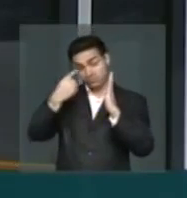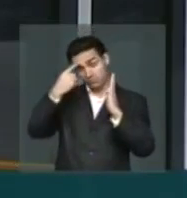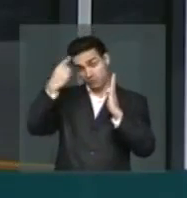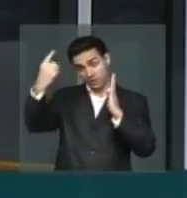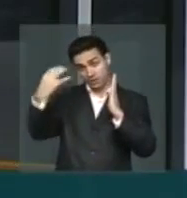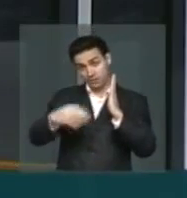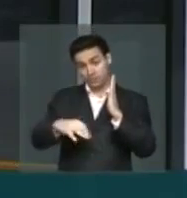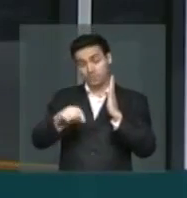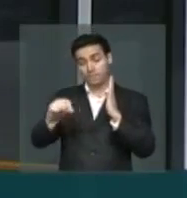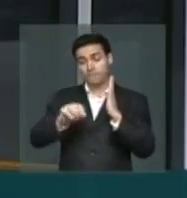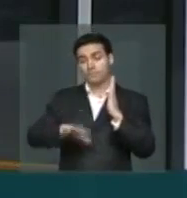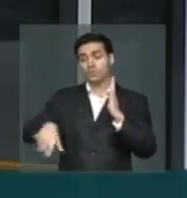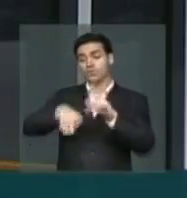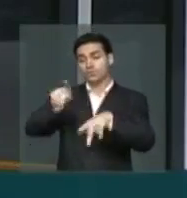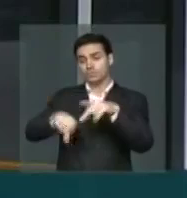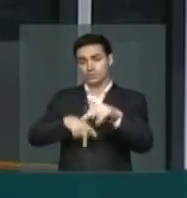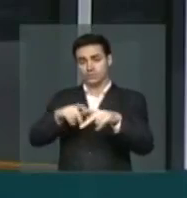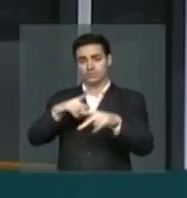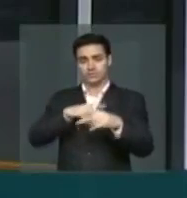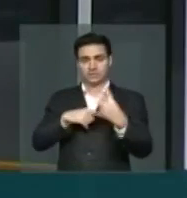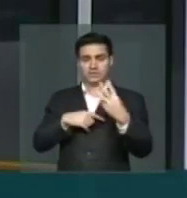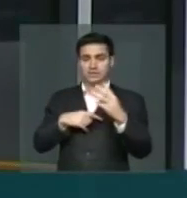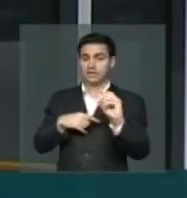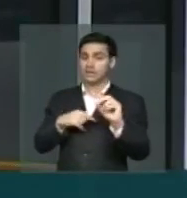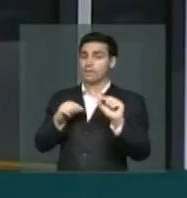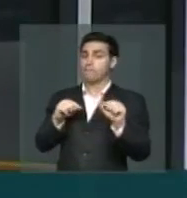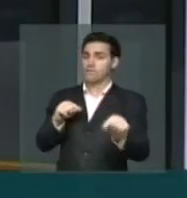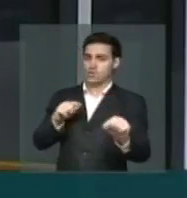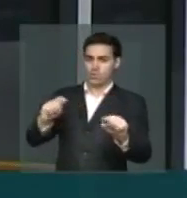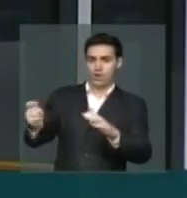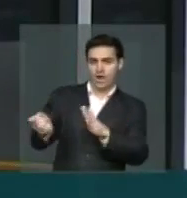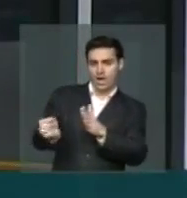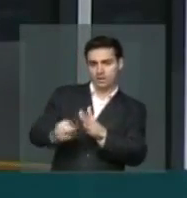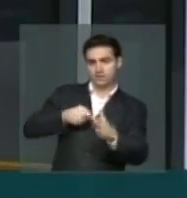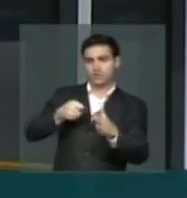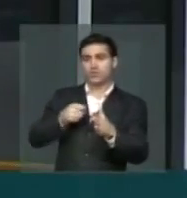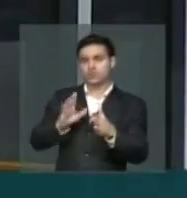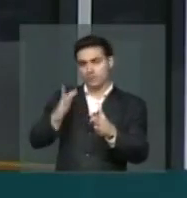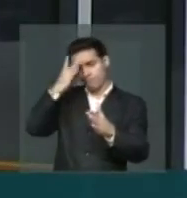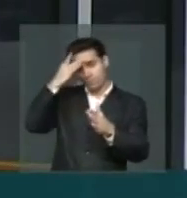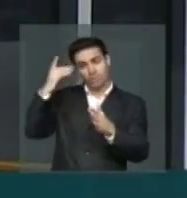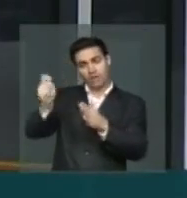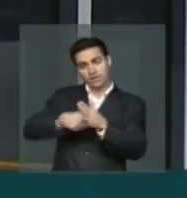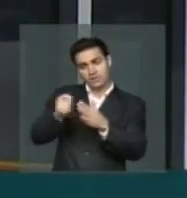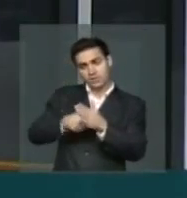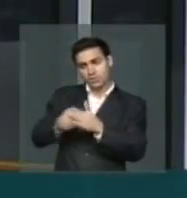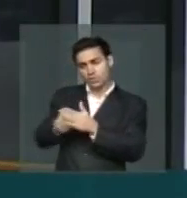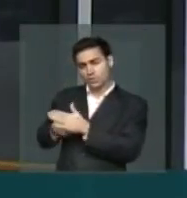iniciativa popular. São 30 mil assinaturas que deverão ser